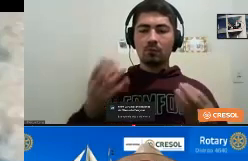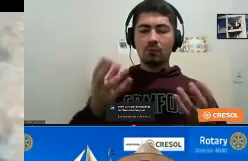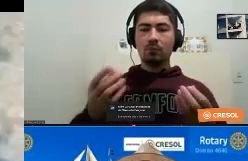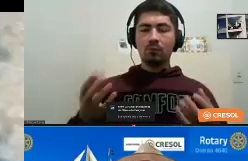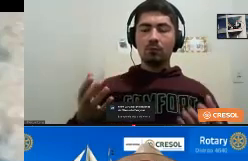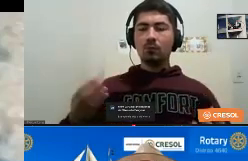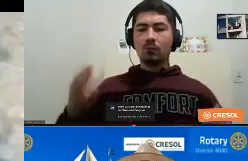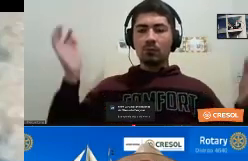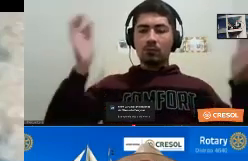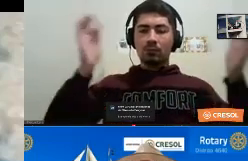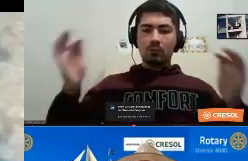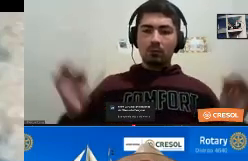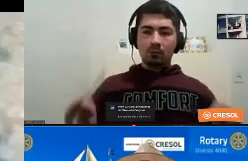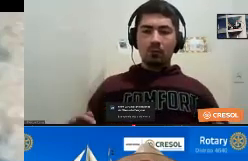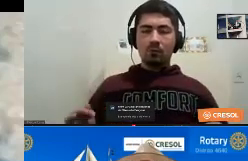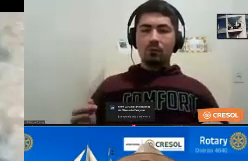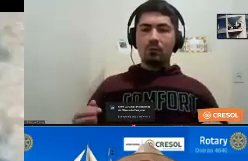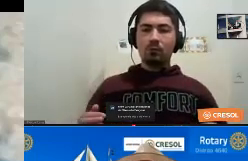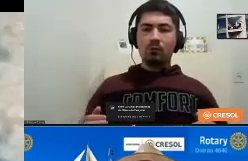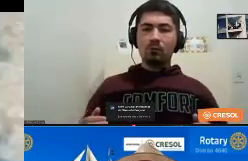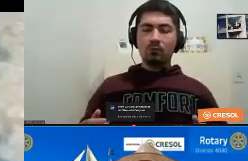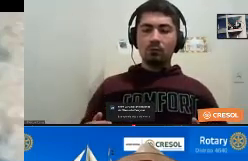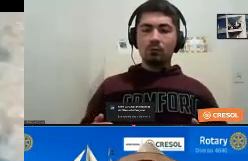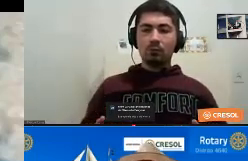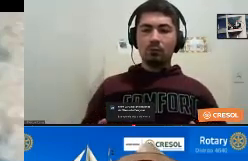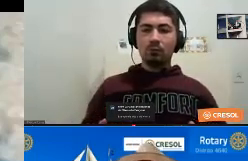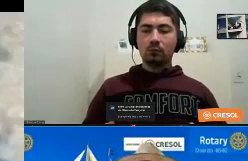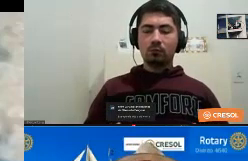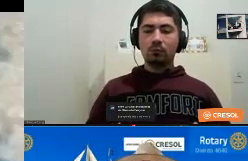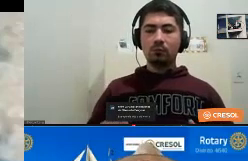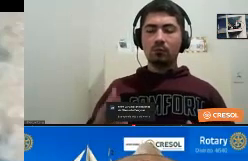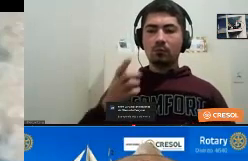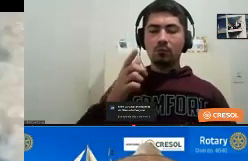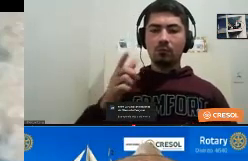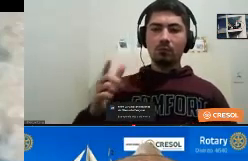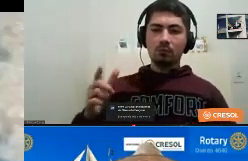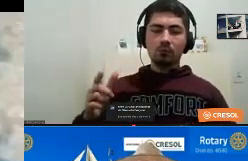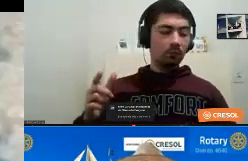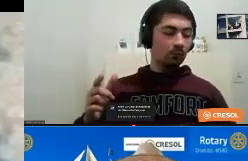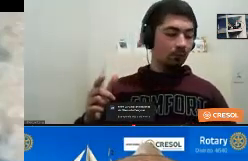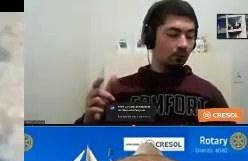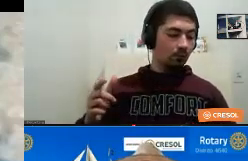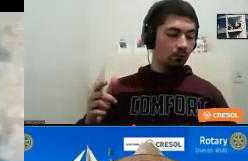sabe o quanto isso me alegra. Mas, por outro lado, senhoras,